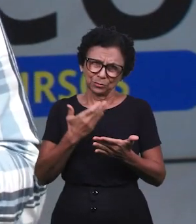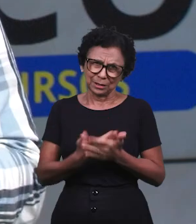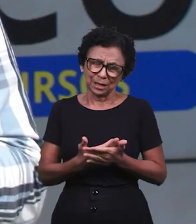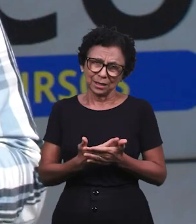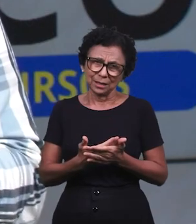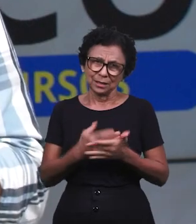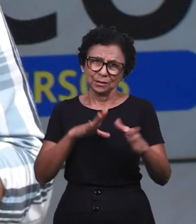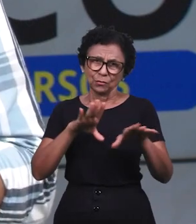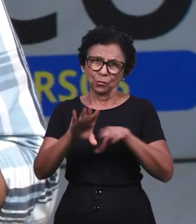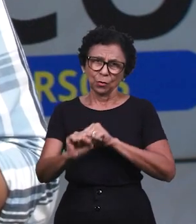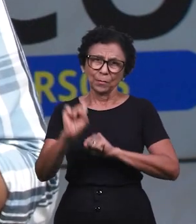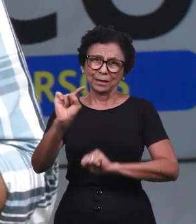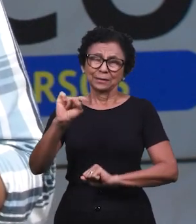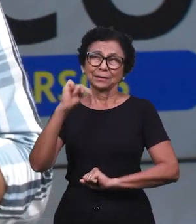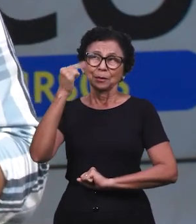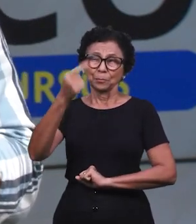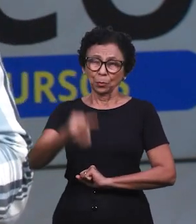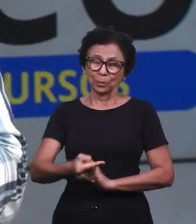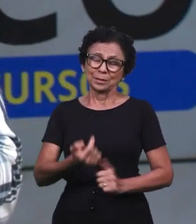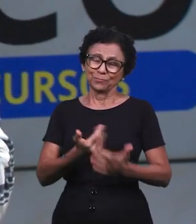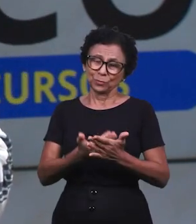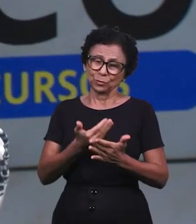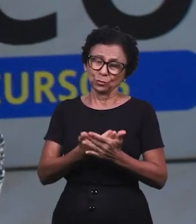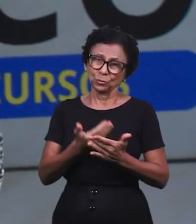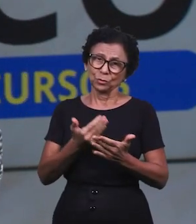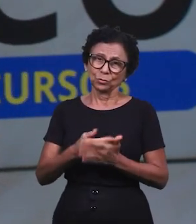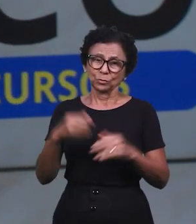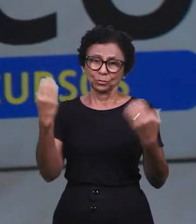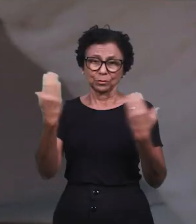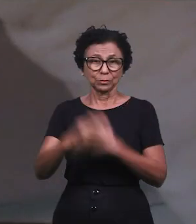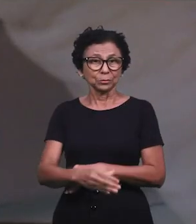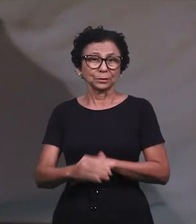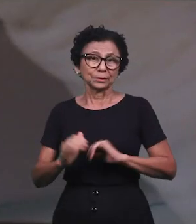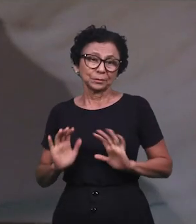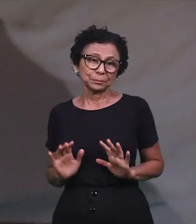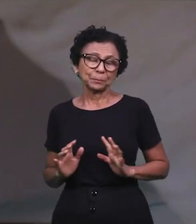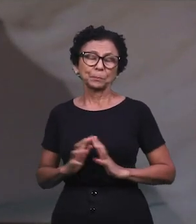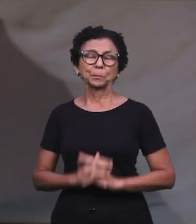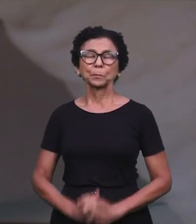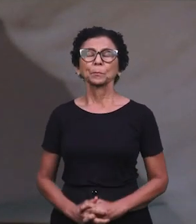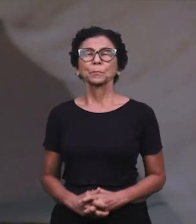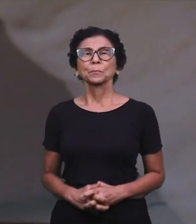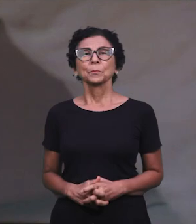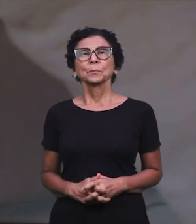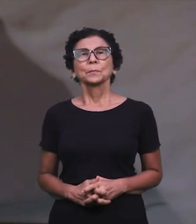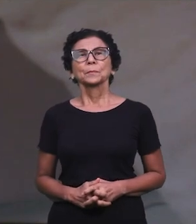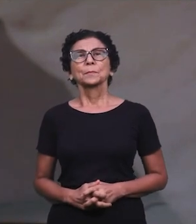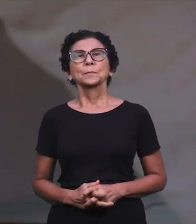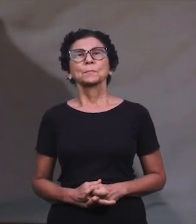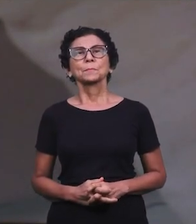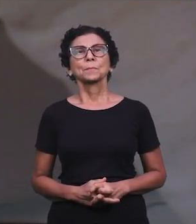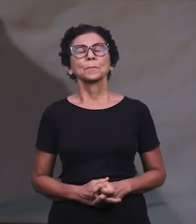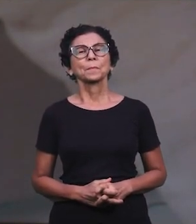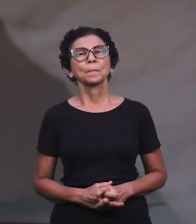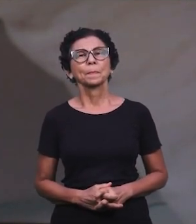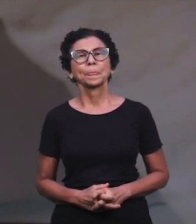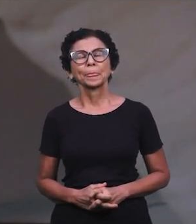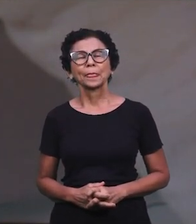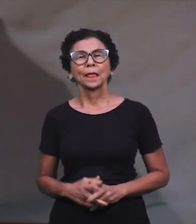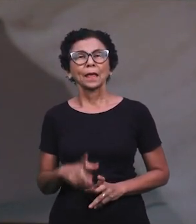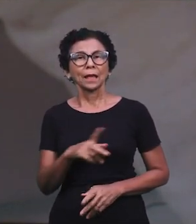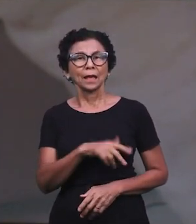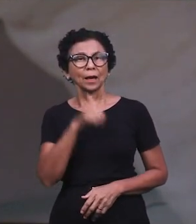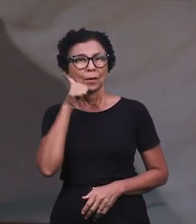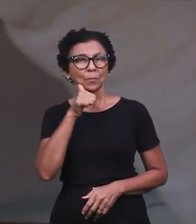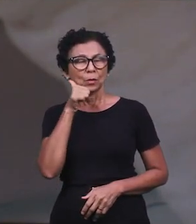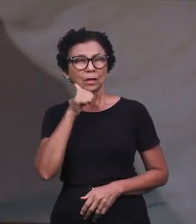fazendo, já vale a pena você começar os estudos durante a graduação. E ela aqui, né, fala que estuda para a área fiscal, quer ser